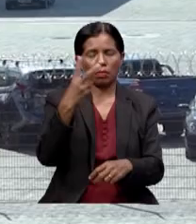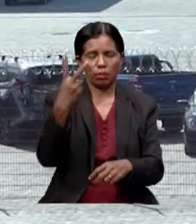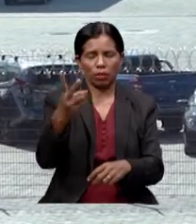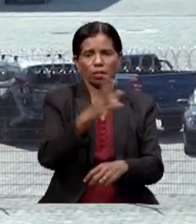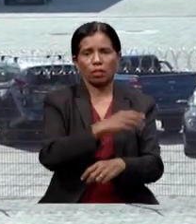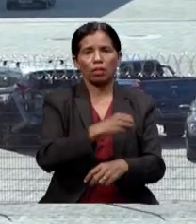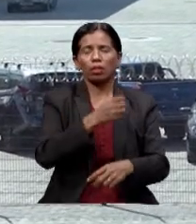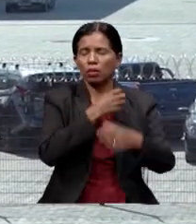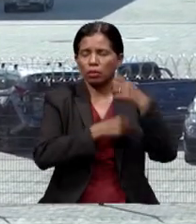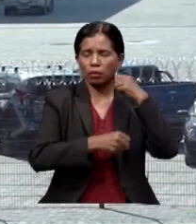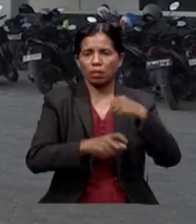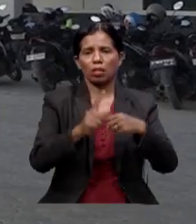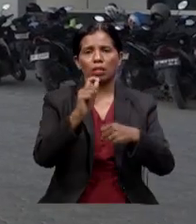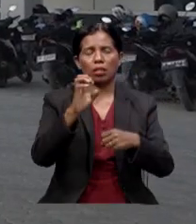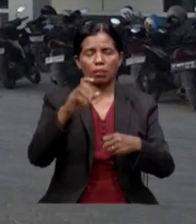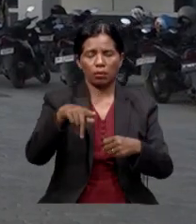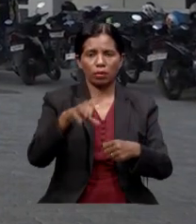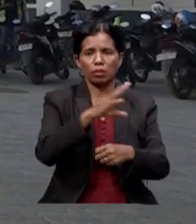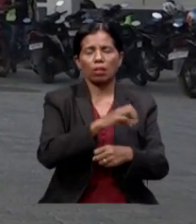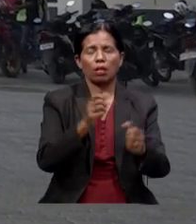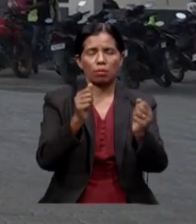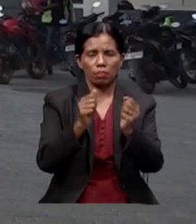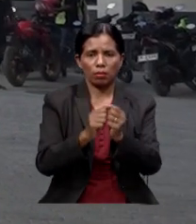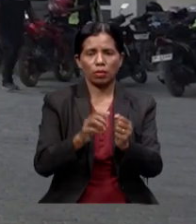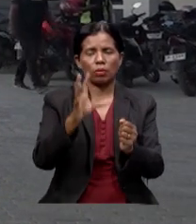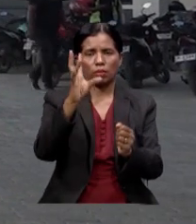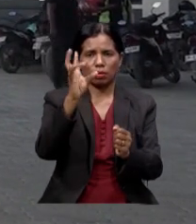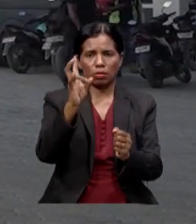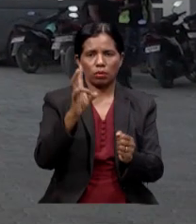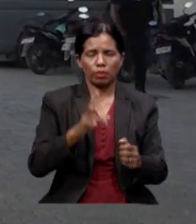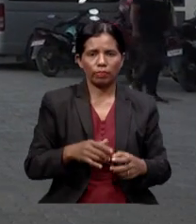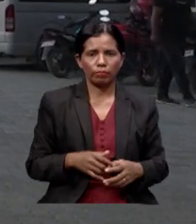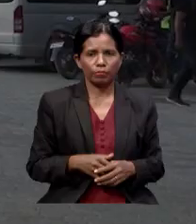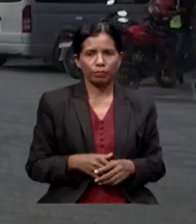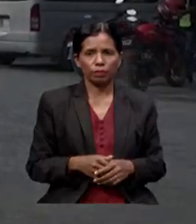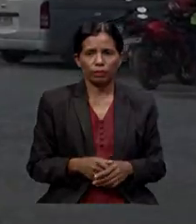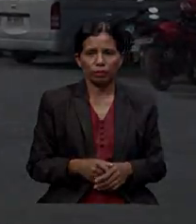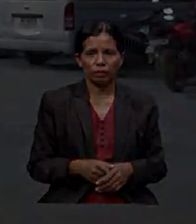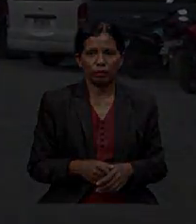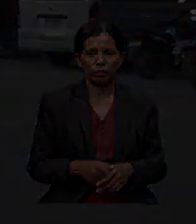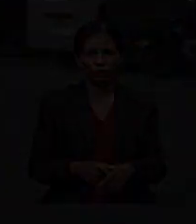contentor 5 no te pucu contentor hitu. Selina Lopez Agustino da Costa, GMN.